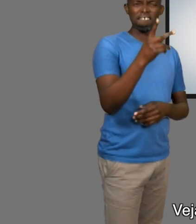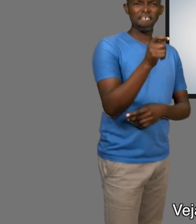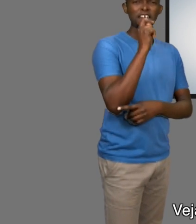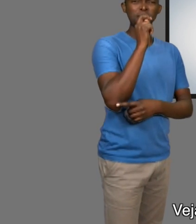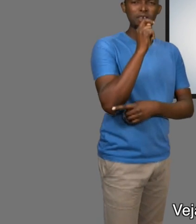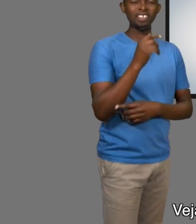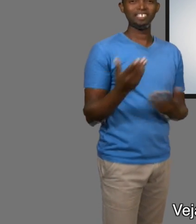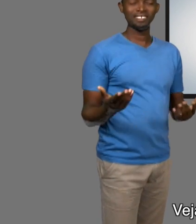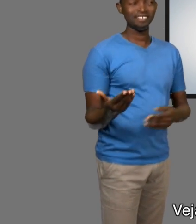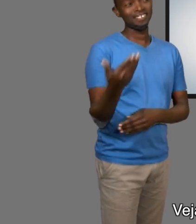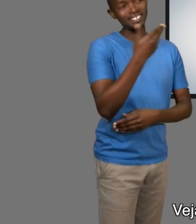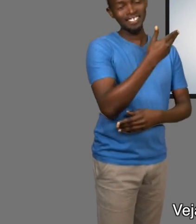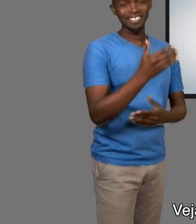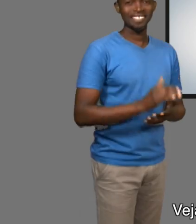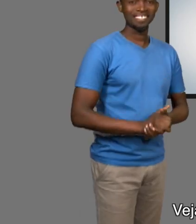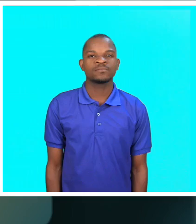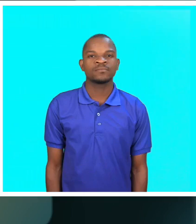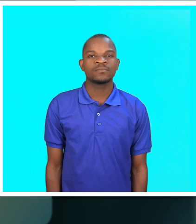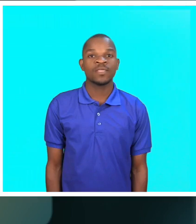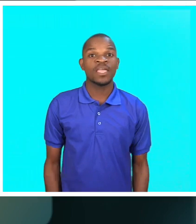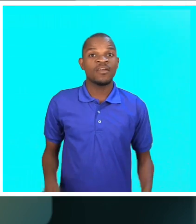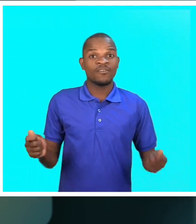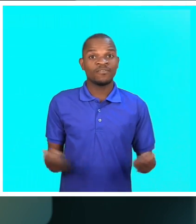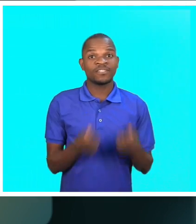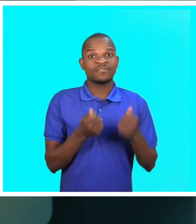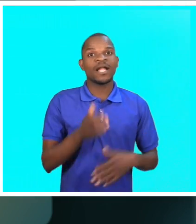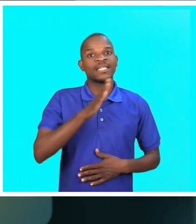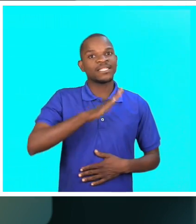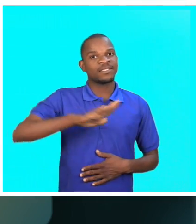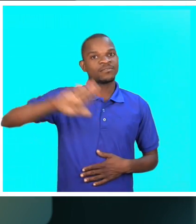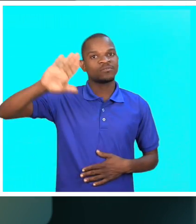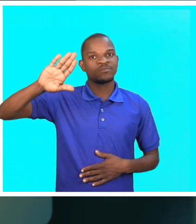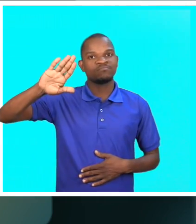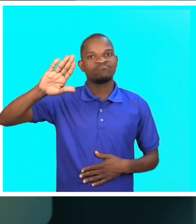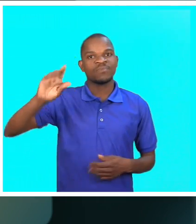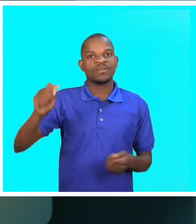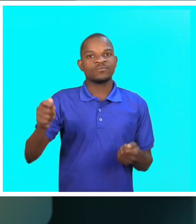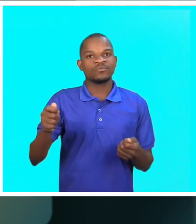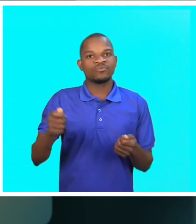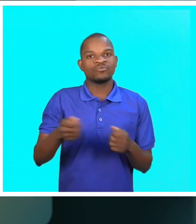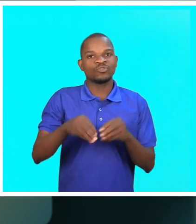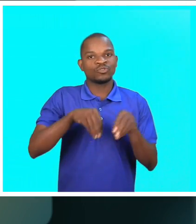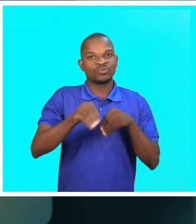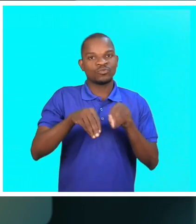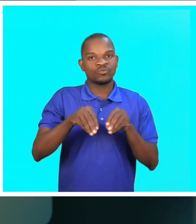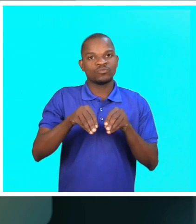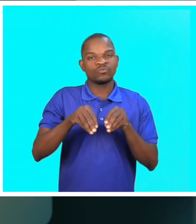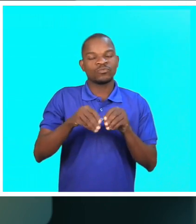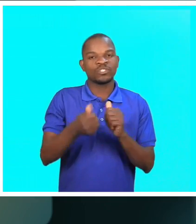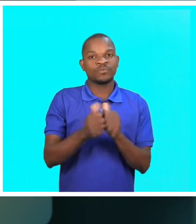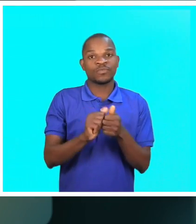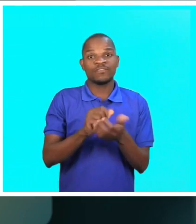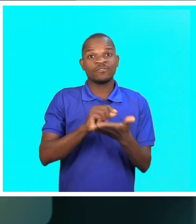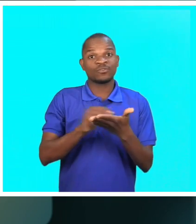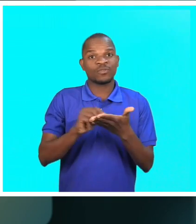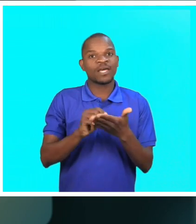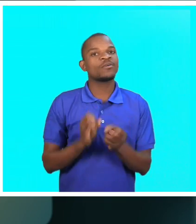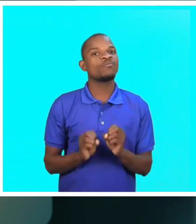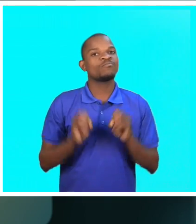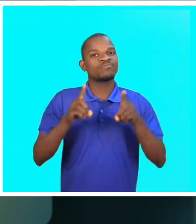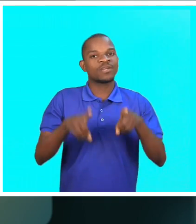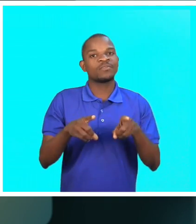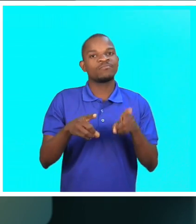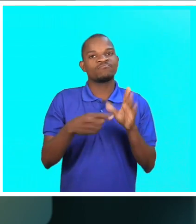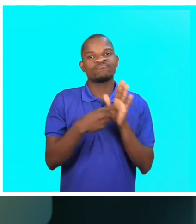Veja quais na reportagem que se segue. O Festival Nacional dos Jogos Desportivos Escolares é uma